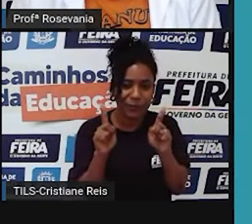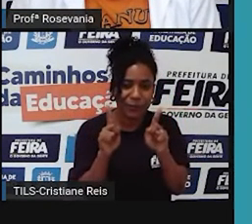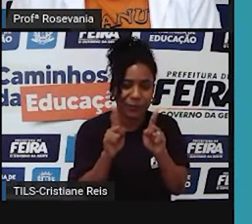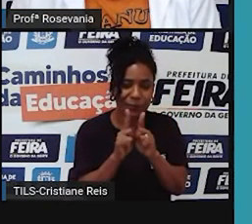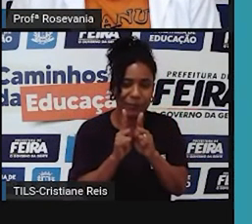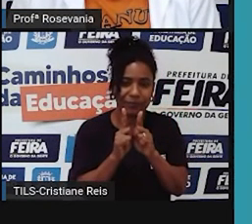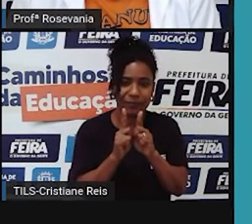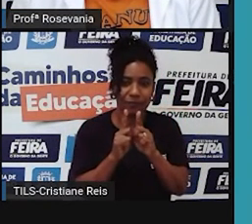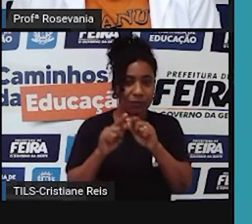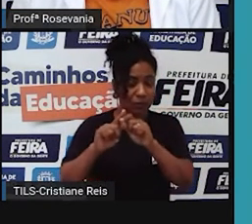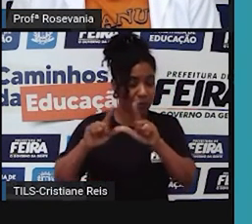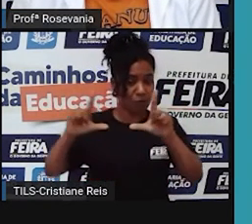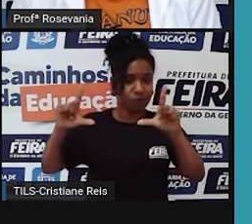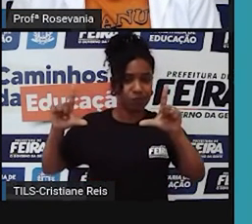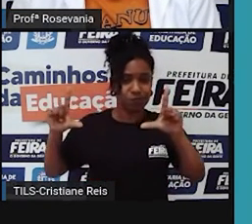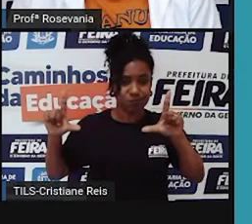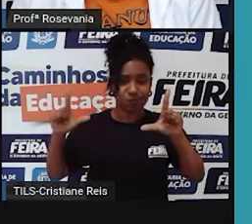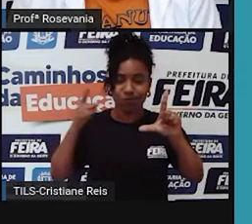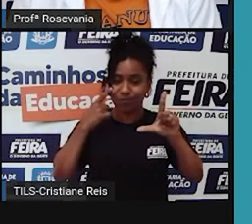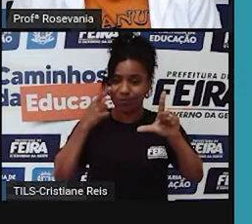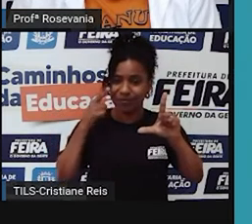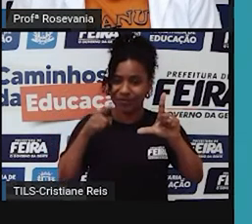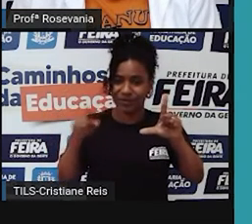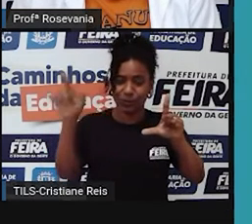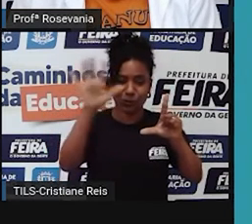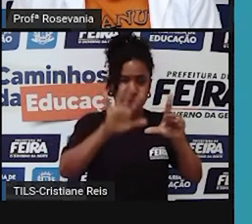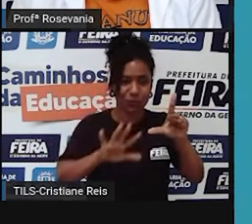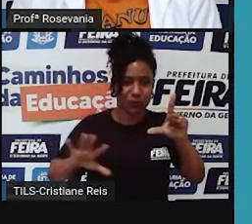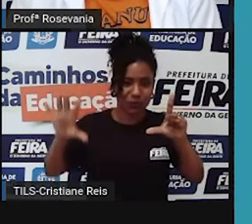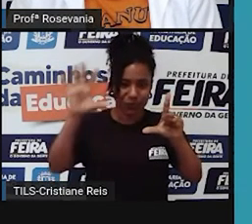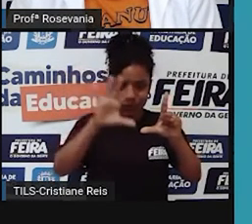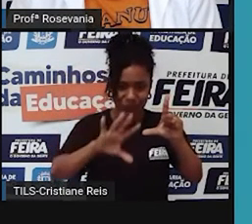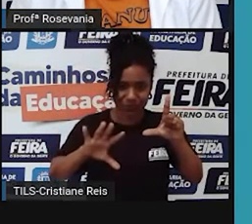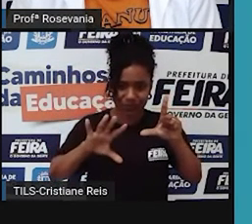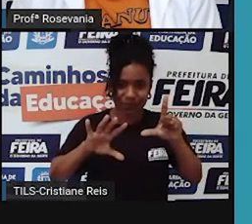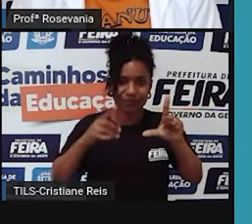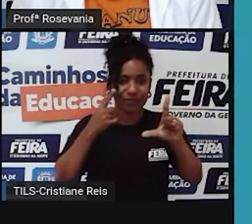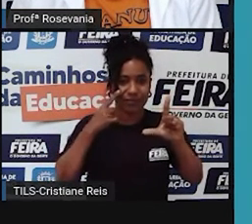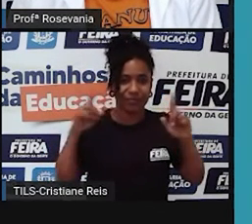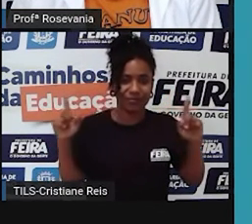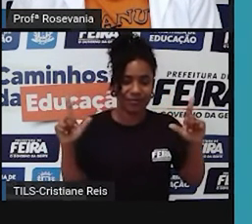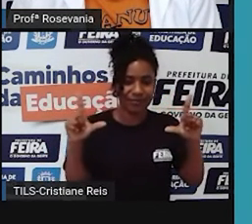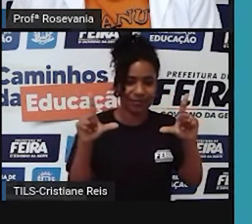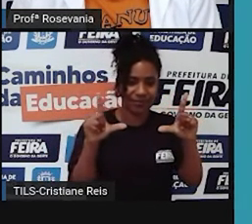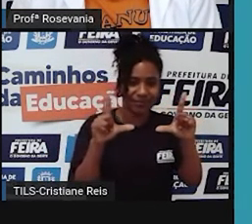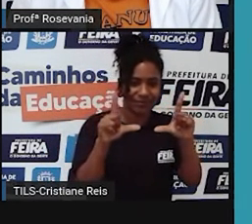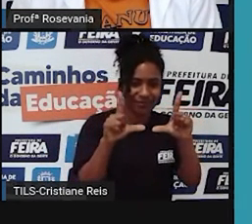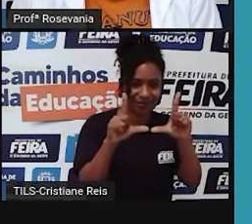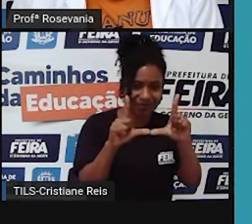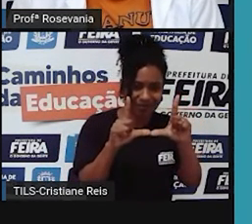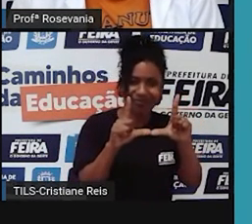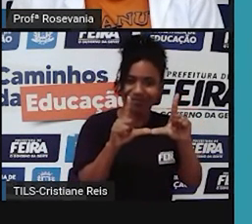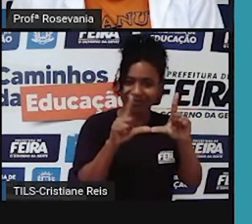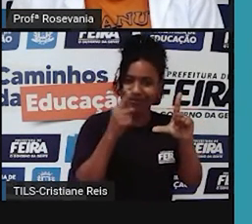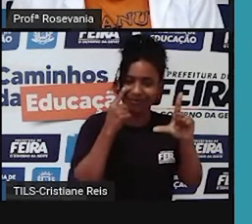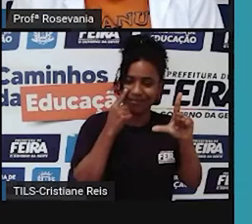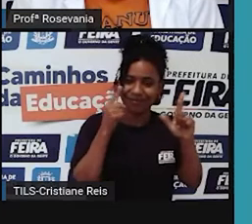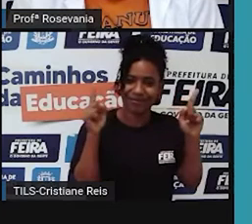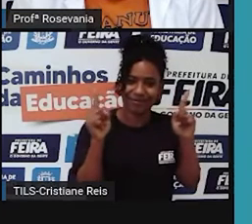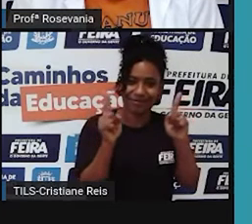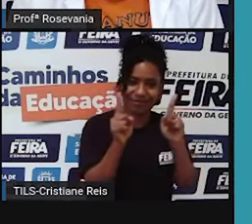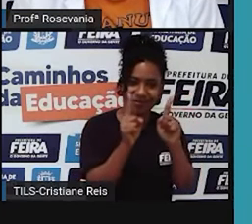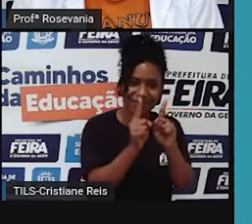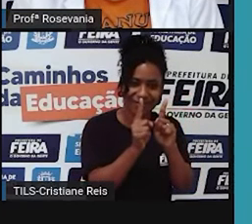eu tenho aqui uma área maior, tenho aqui esse meio denominadorzinho aqui, e que ele vai ao longo dos quadrinhos, essa área